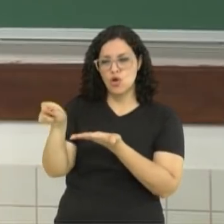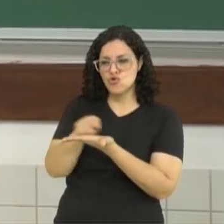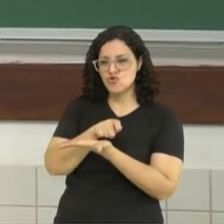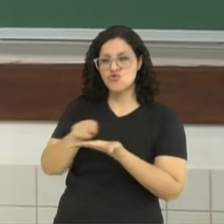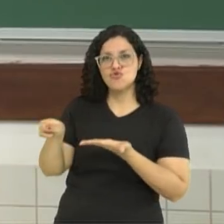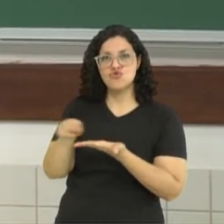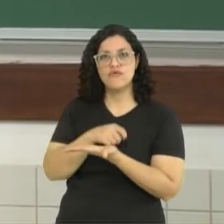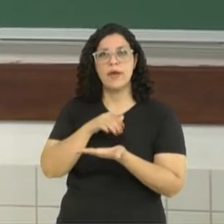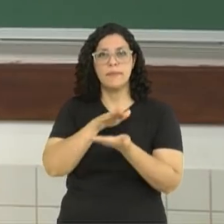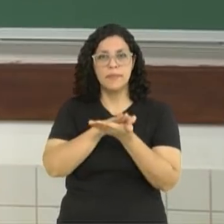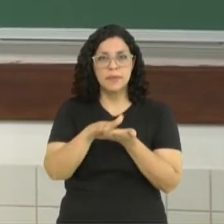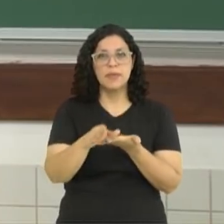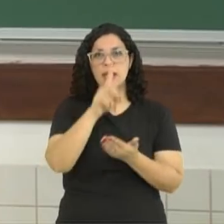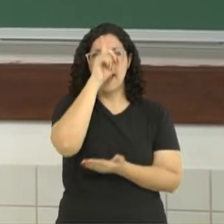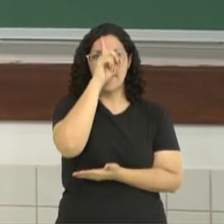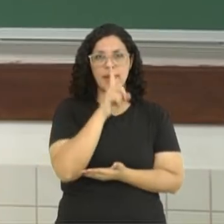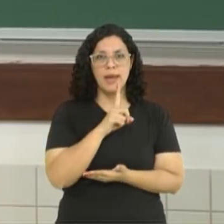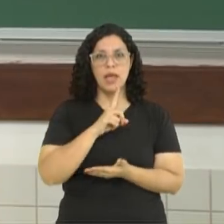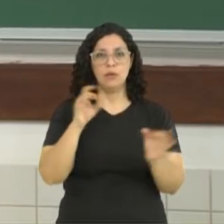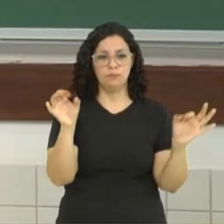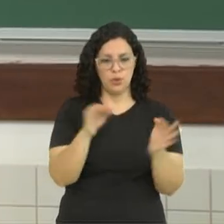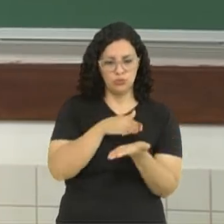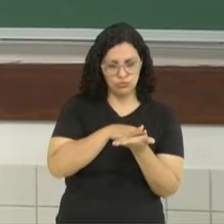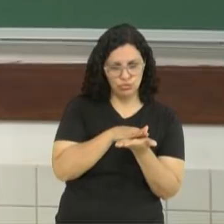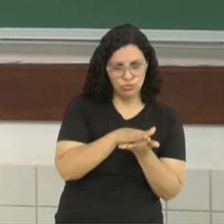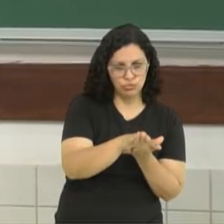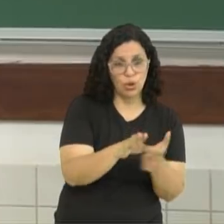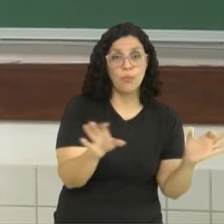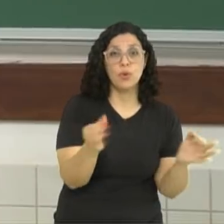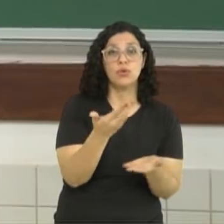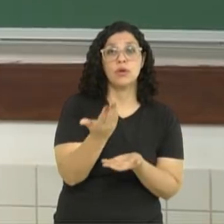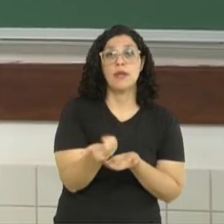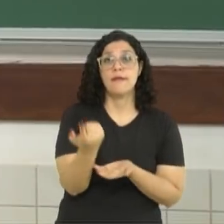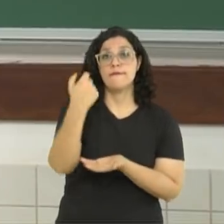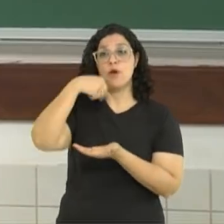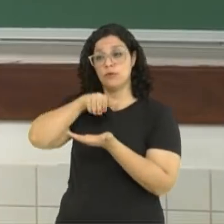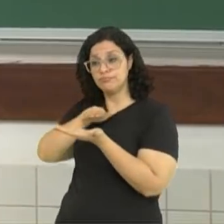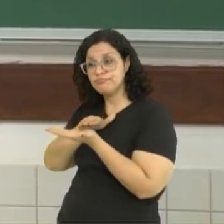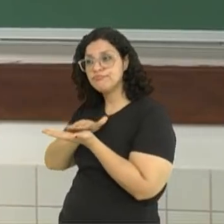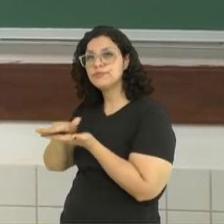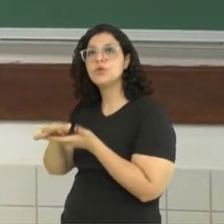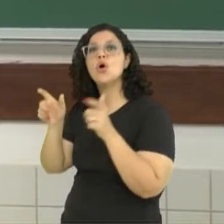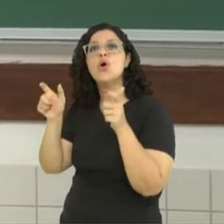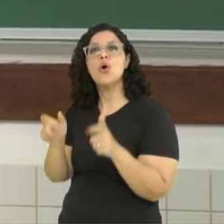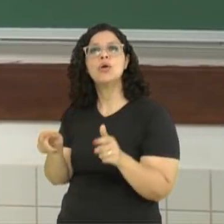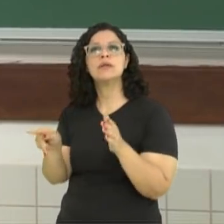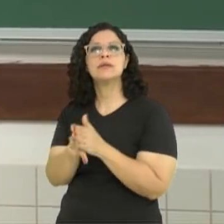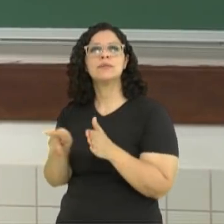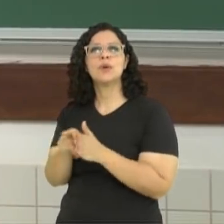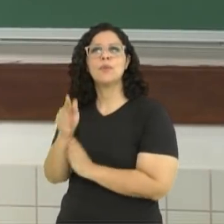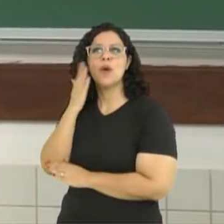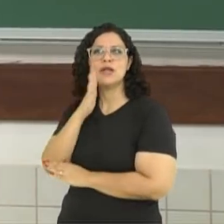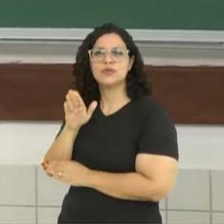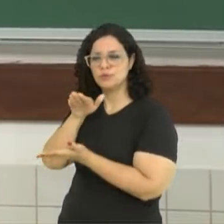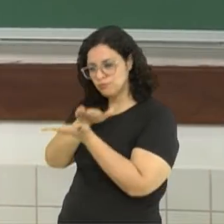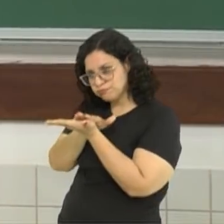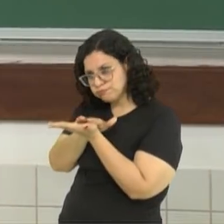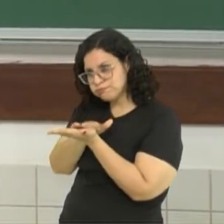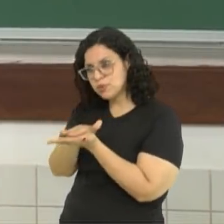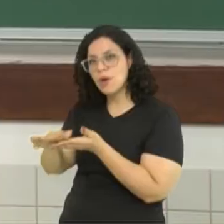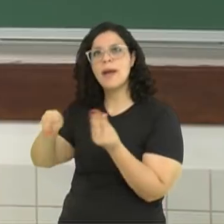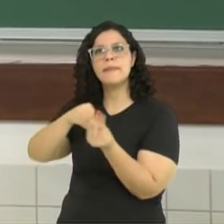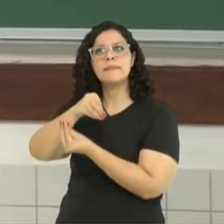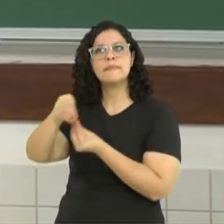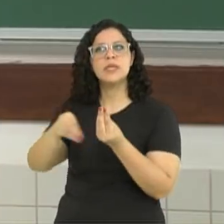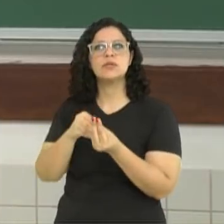impressão no amarelo, esse amarelo passa, e quando ele volta novamente do cilindro, é feita a impressão azul por cima desse